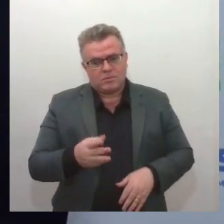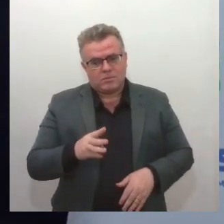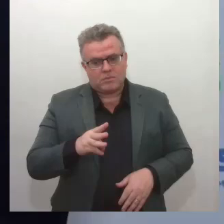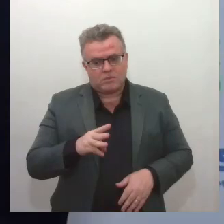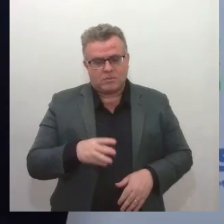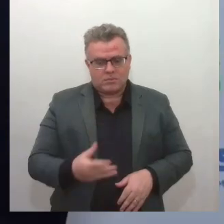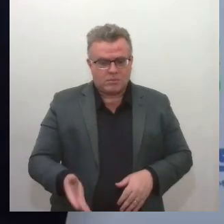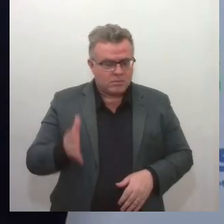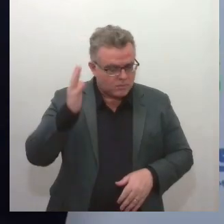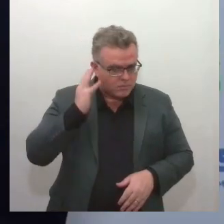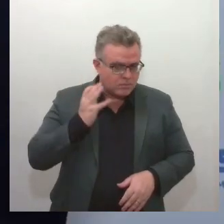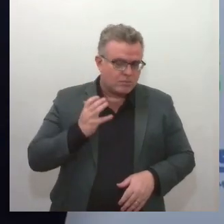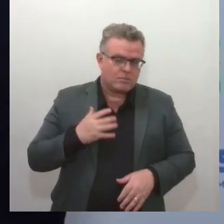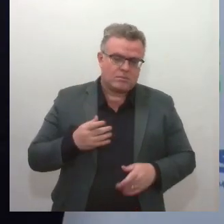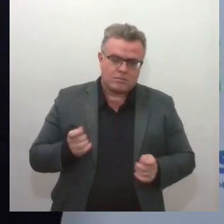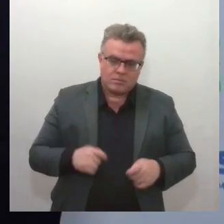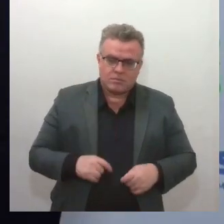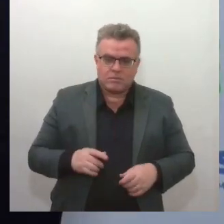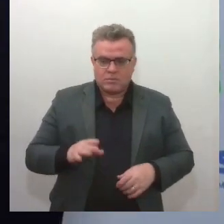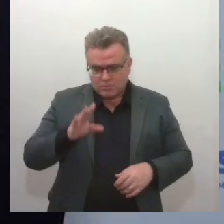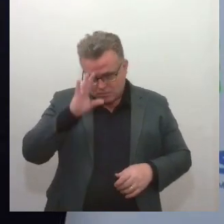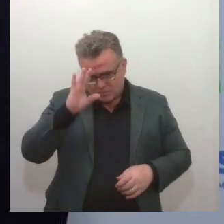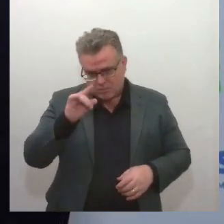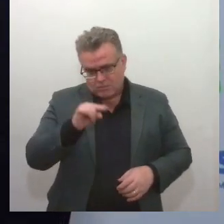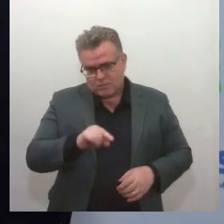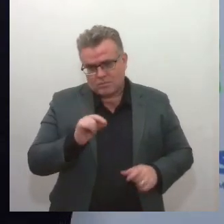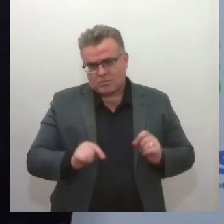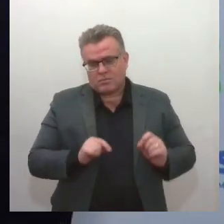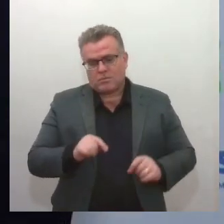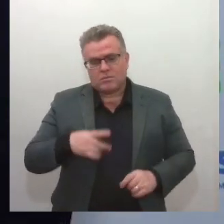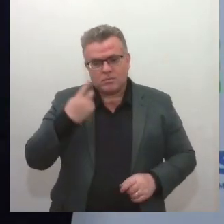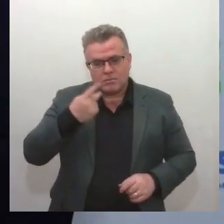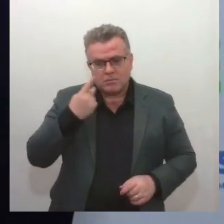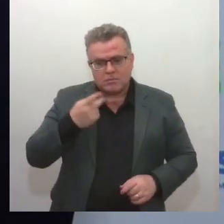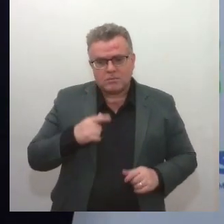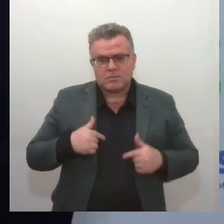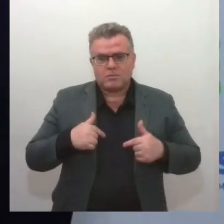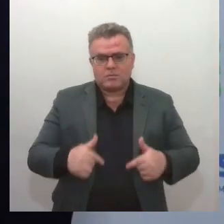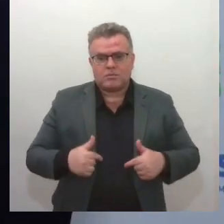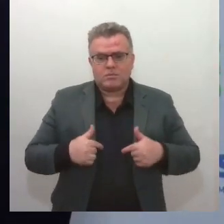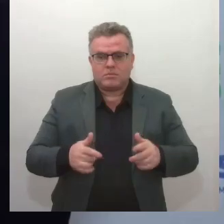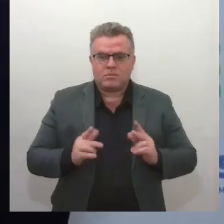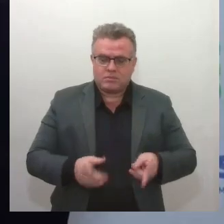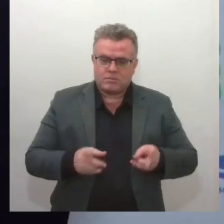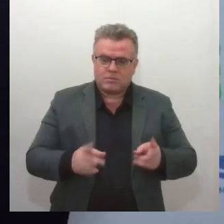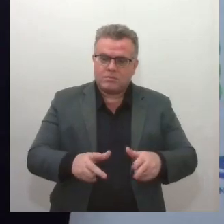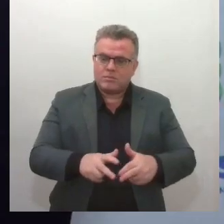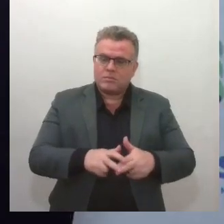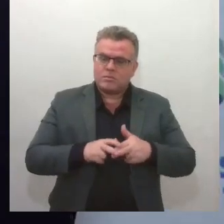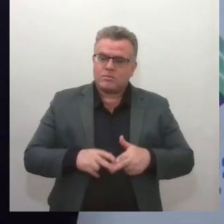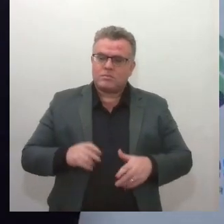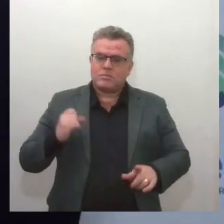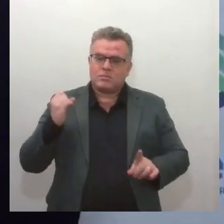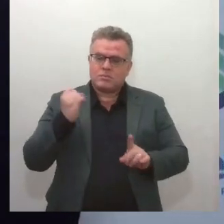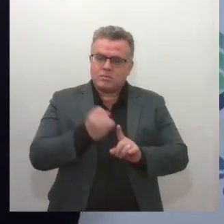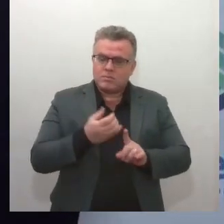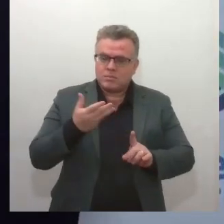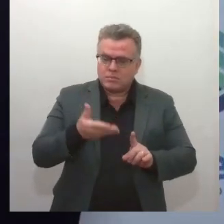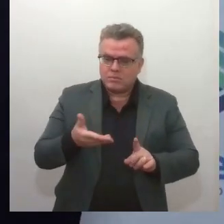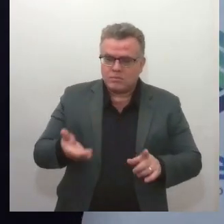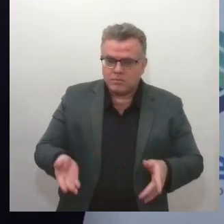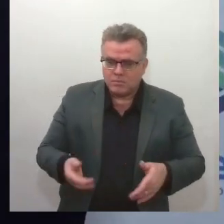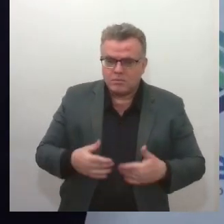principalmente por ser uma parlamentar combativa e aguerrida. E o assassinato de Marielle Franco, que é uma violência política